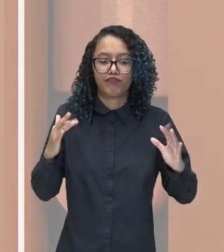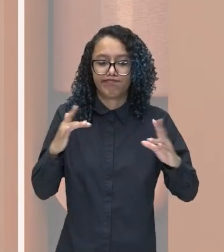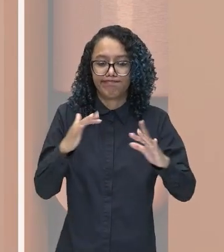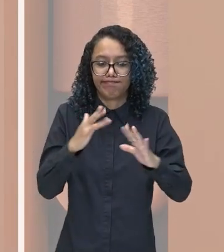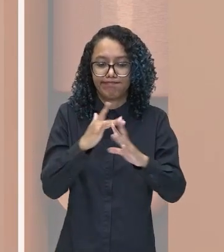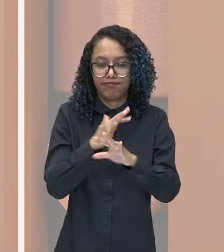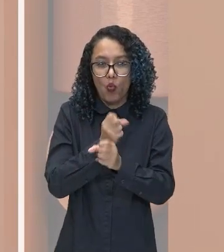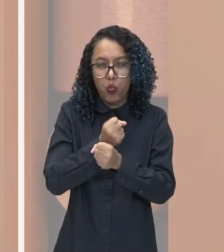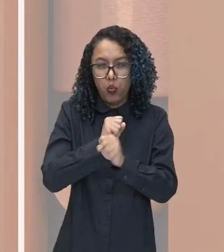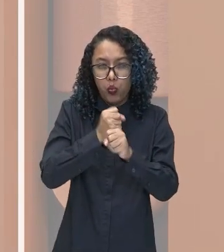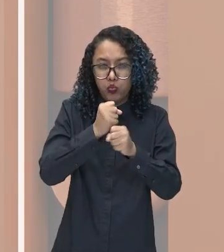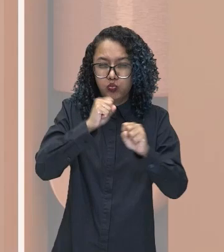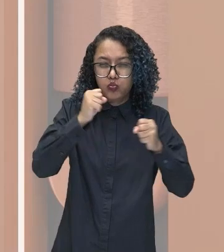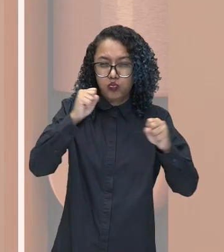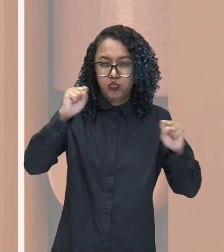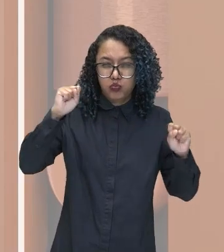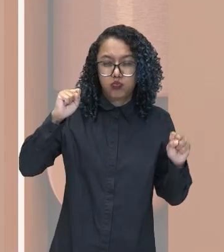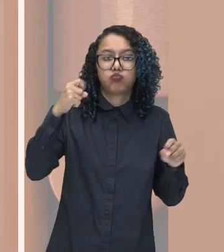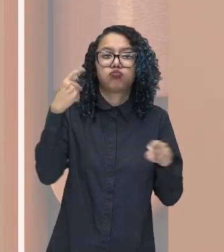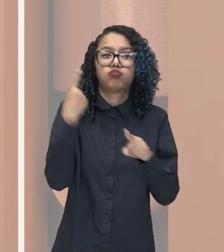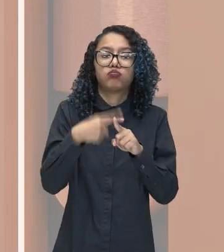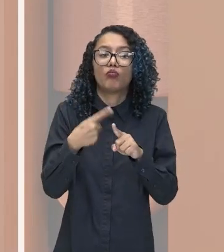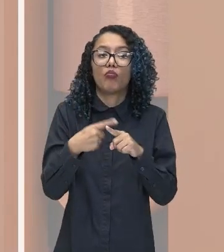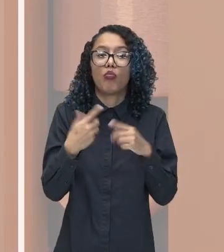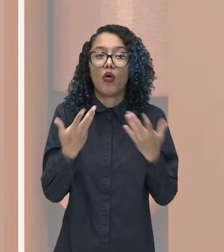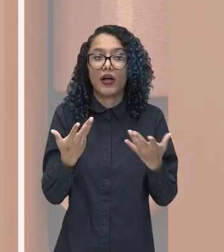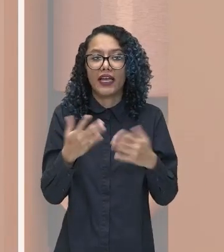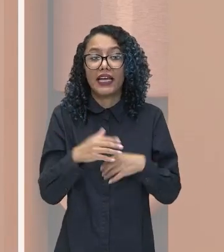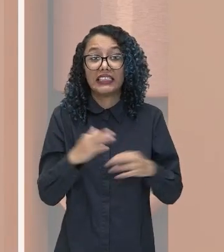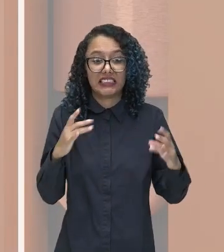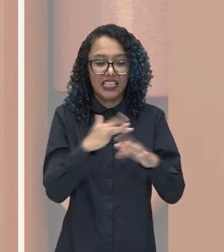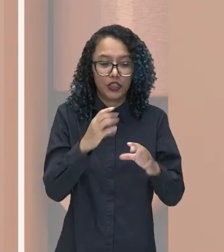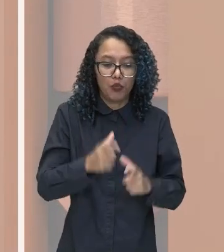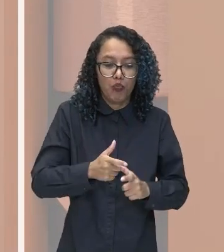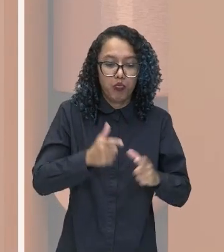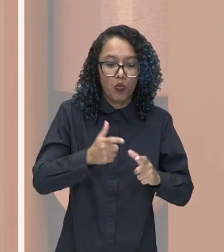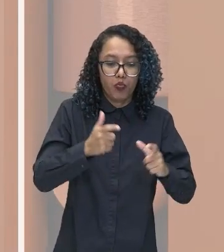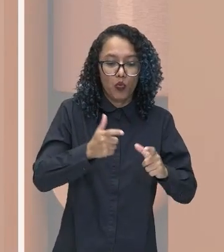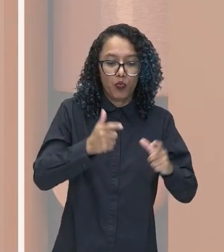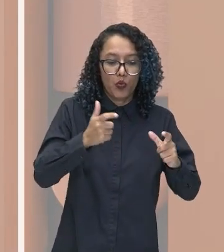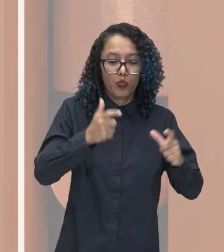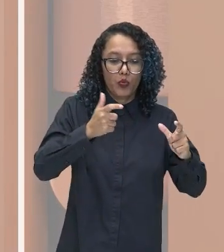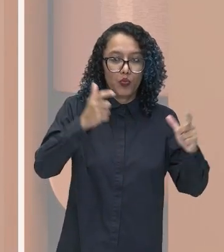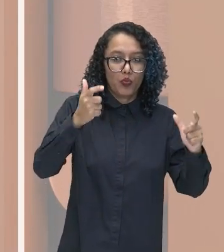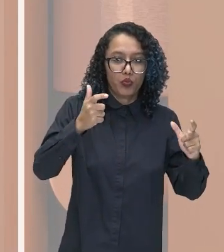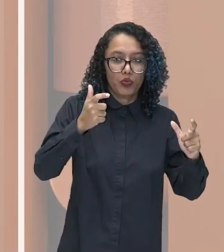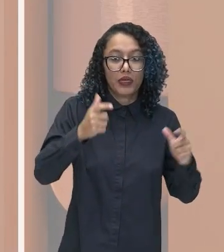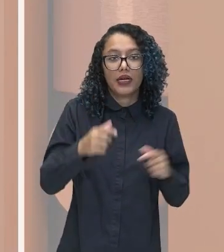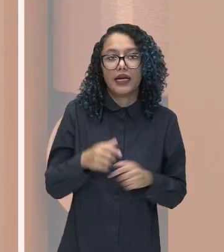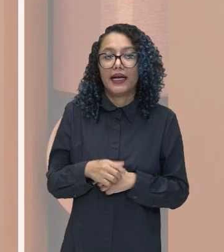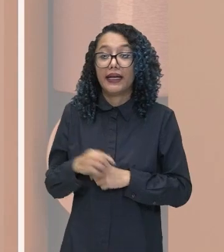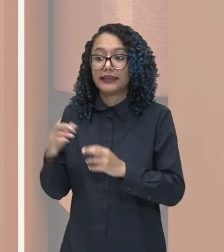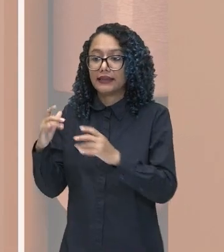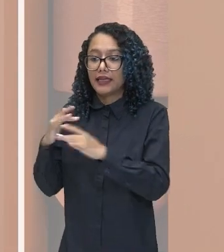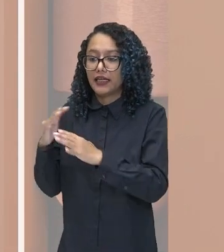essas cidades, elas acabaram se desenvolvendo bastante, né? E isso vai fazer com que essas cidades, elas